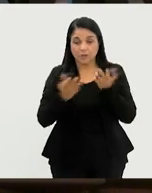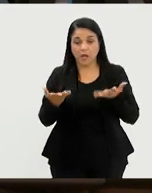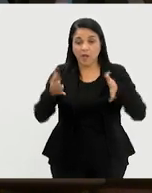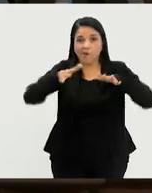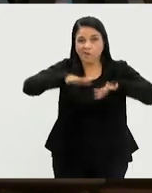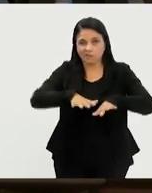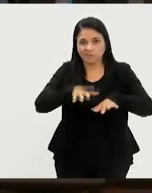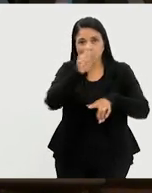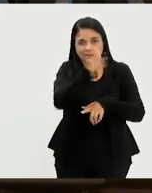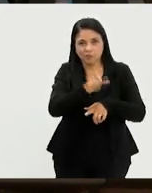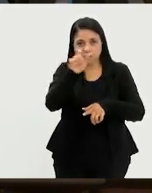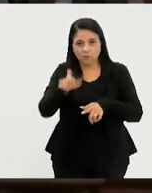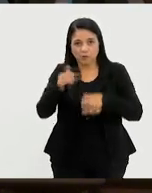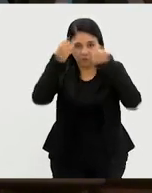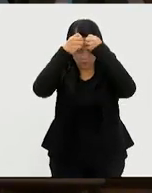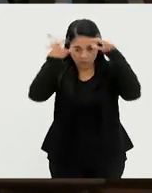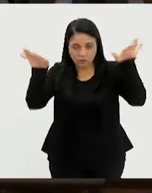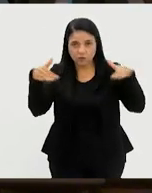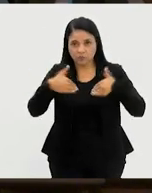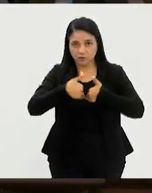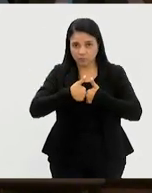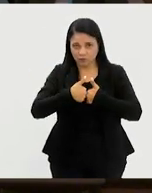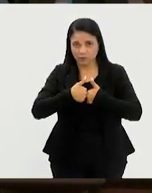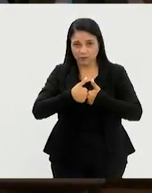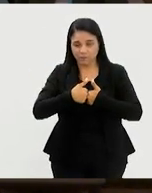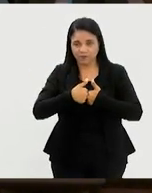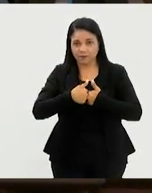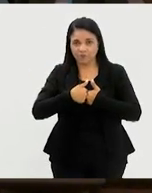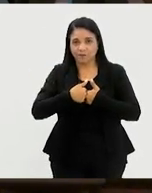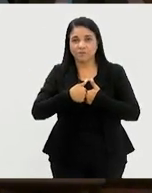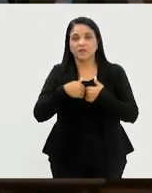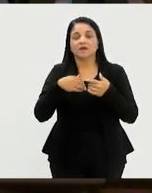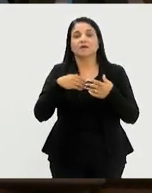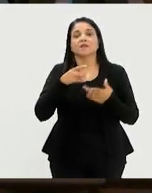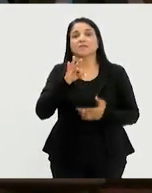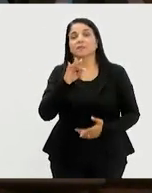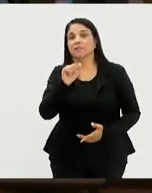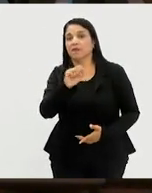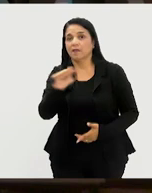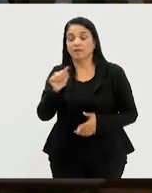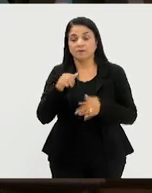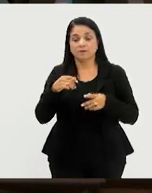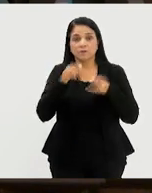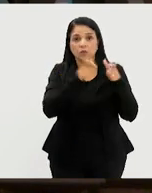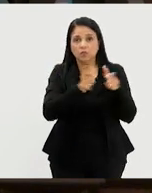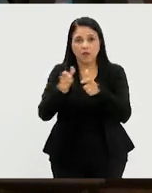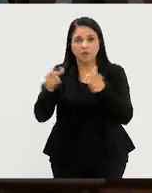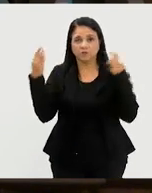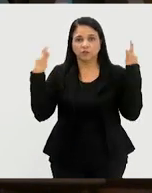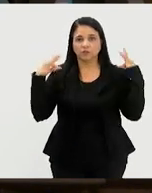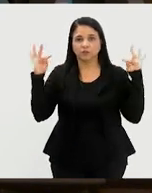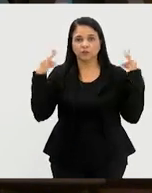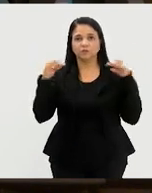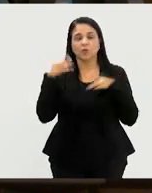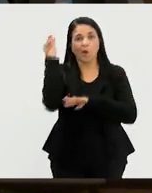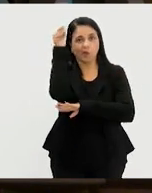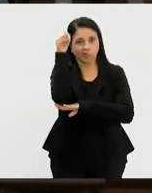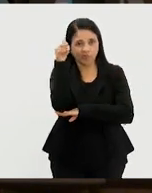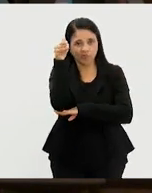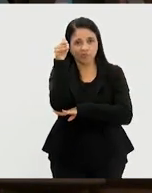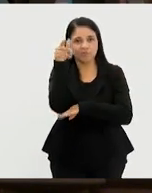de pessoas com transtorno de autista te em pontos turísticos hotelarias